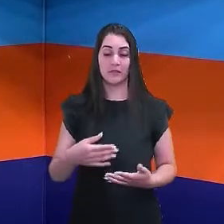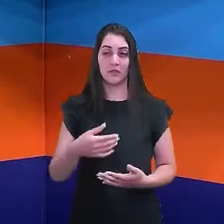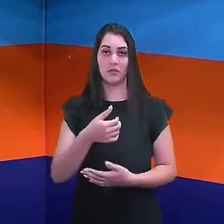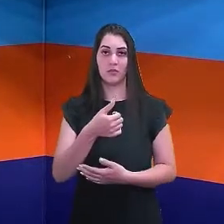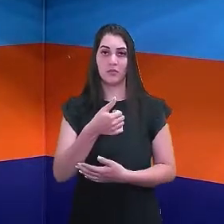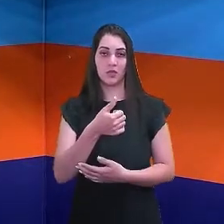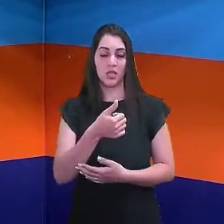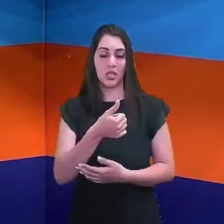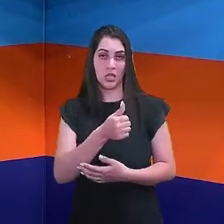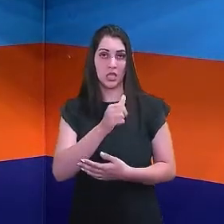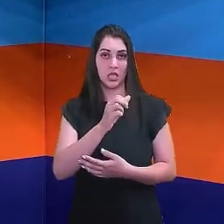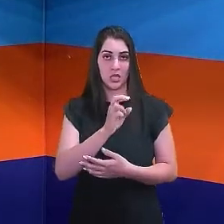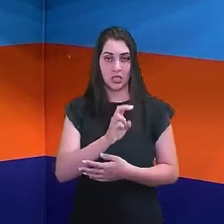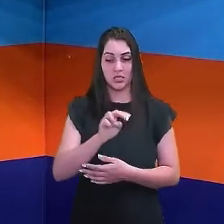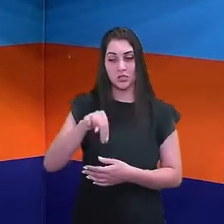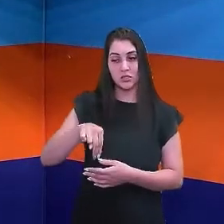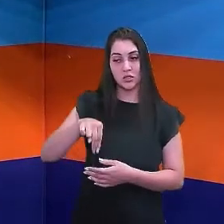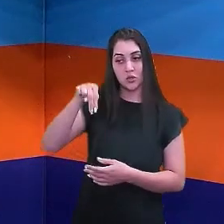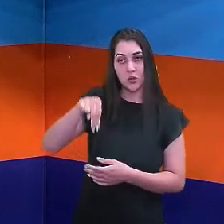em 15 de novembro de